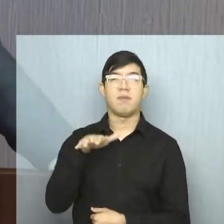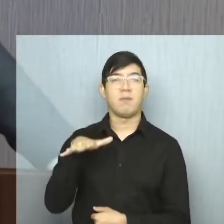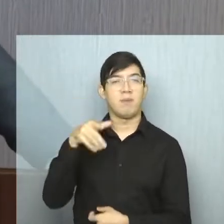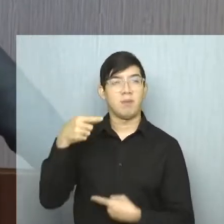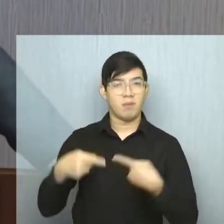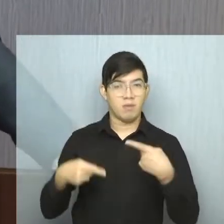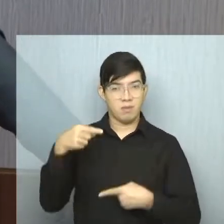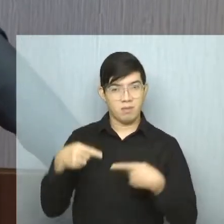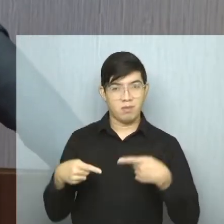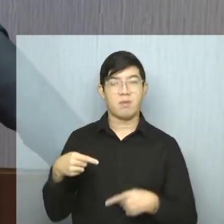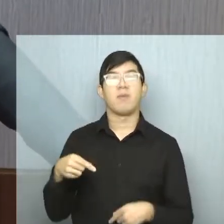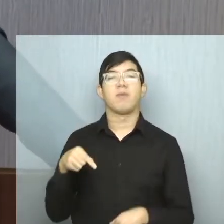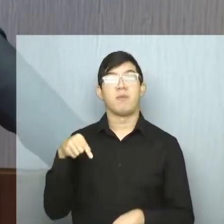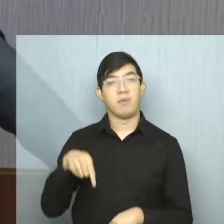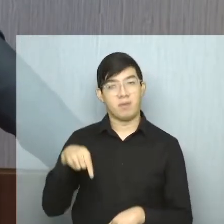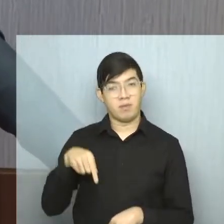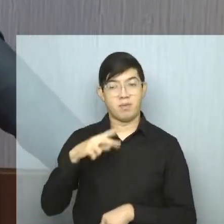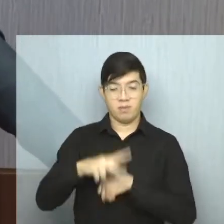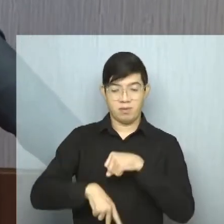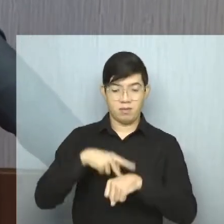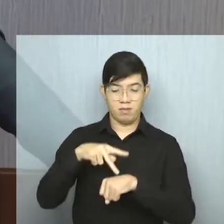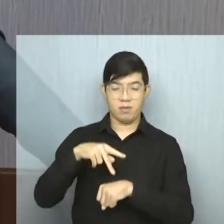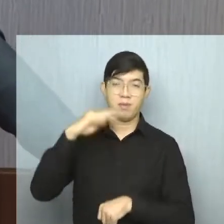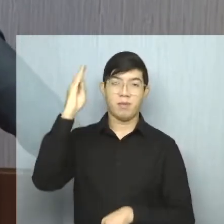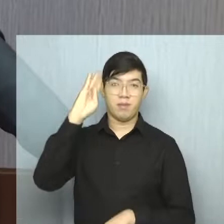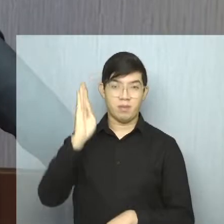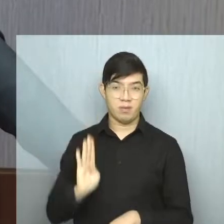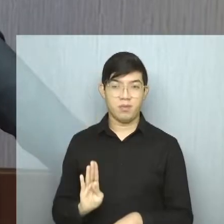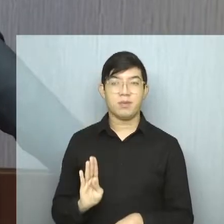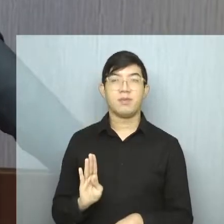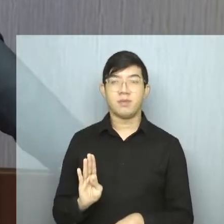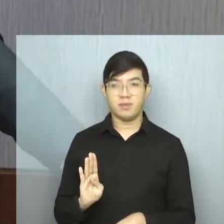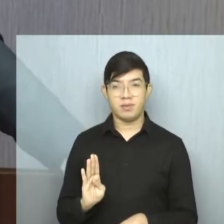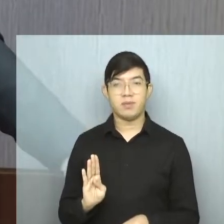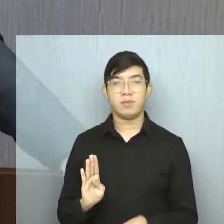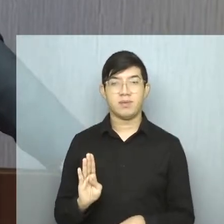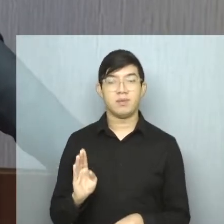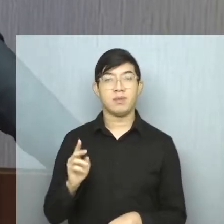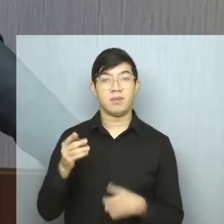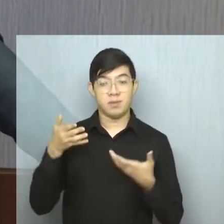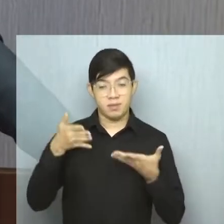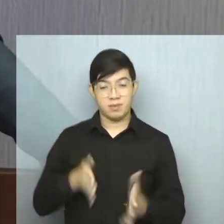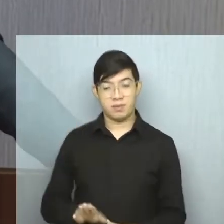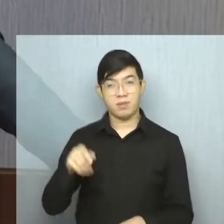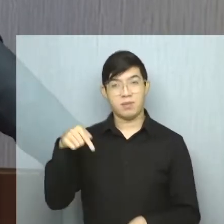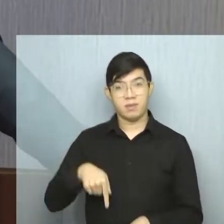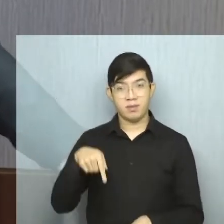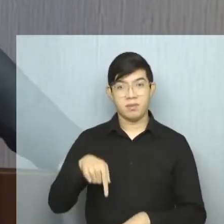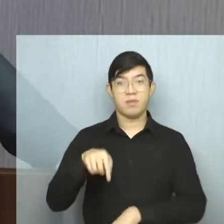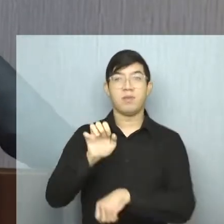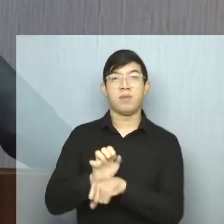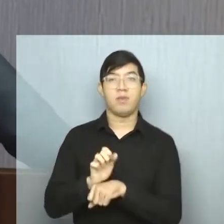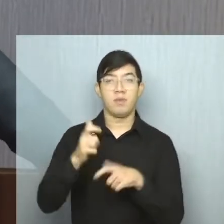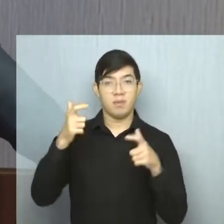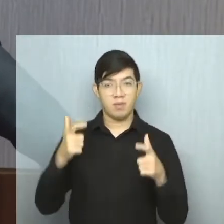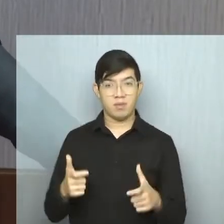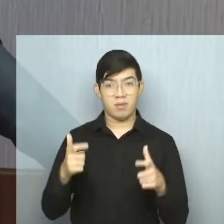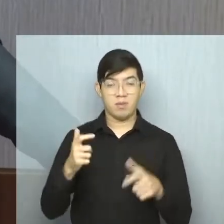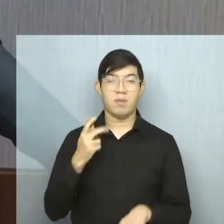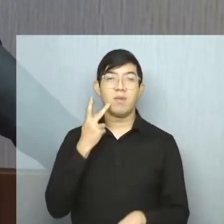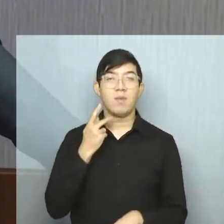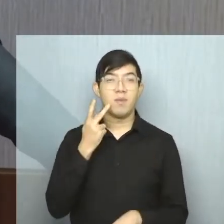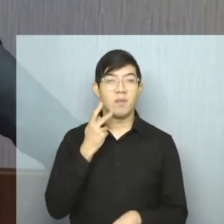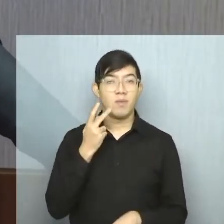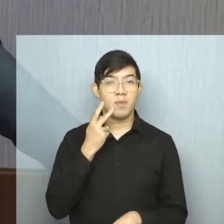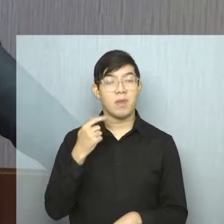tenho aqui no nosso país, nosso conterrâneo, eu digo nosso conterrâneo, mas nem do Ceará eu sou, Ciro, eu